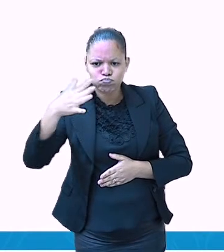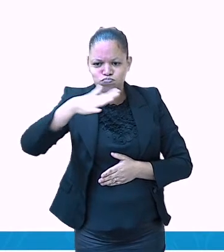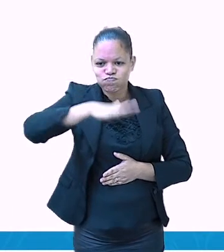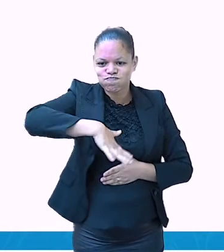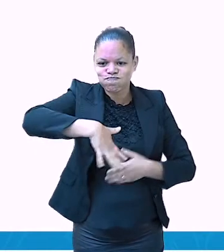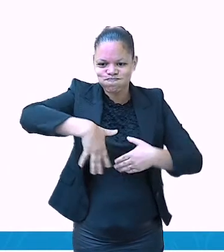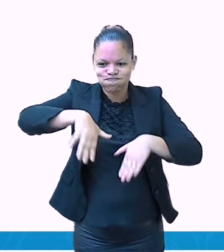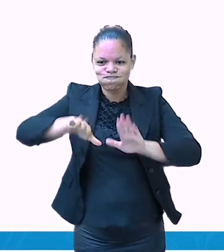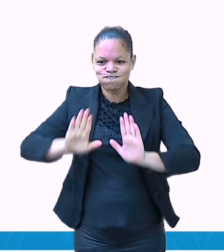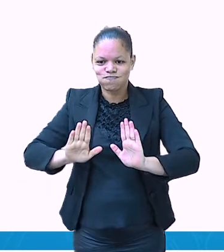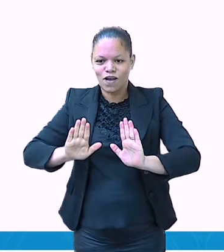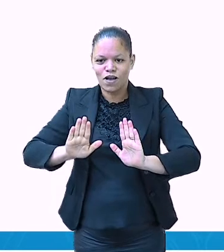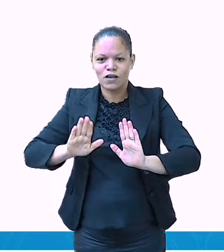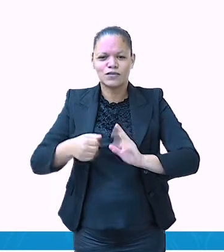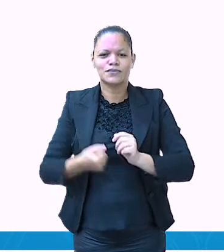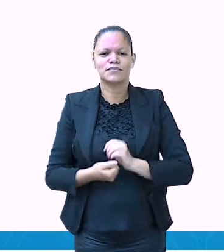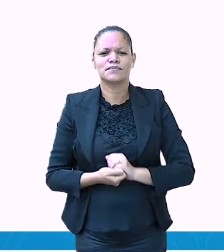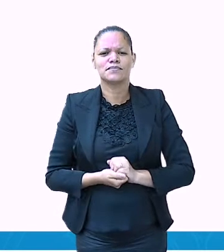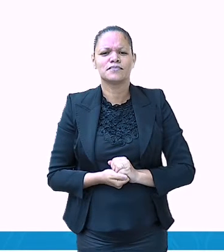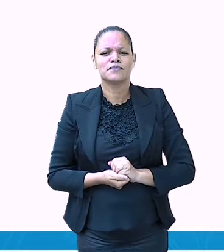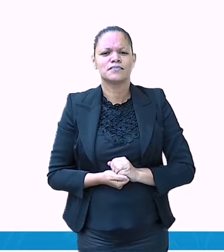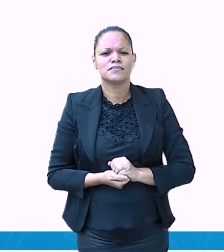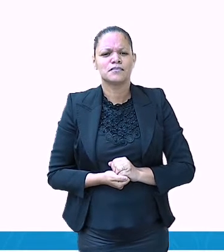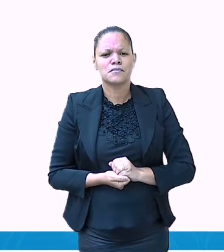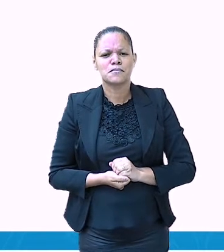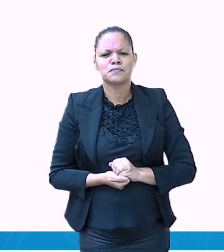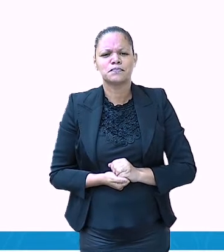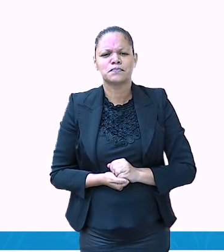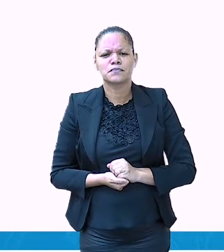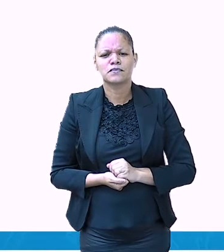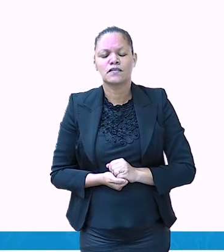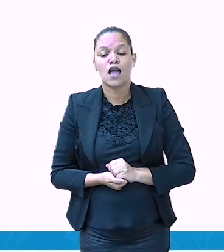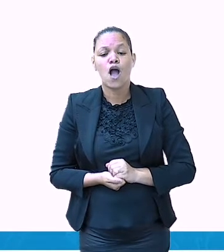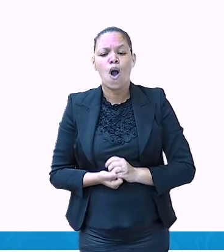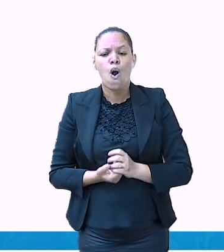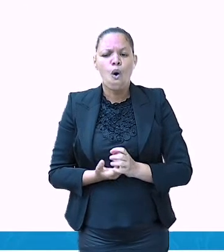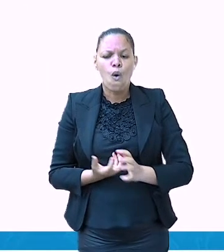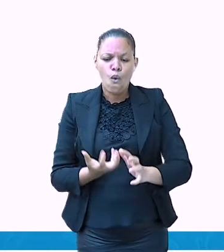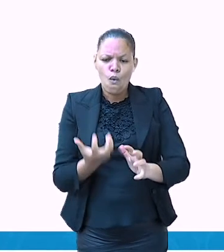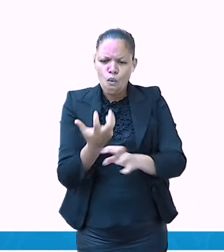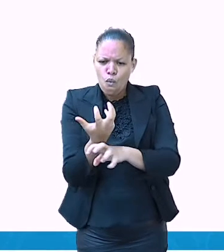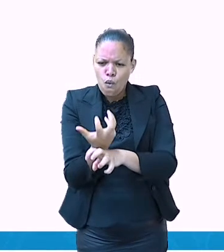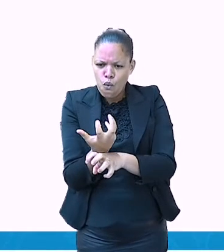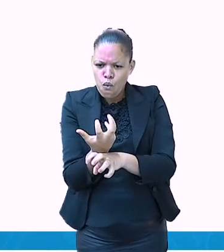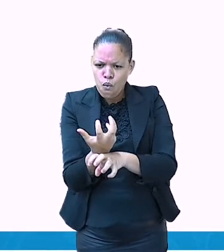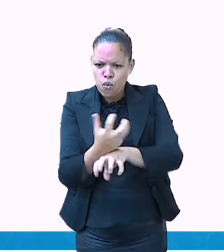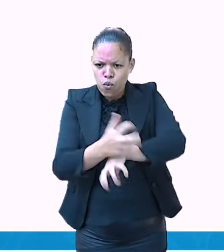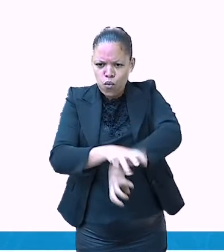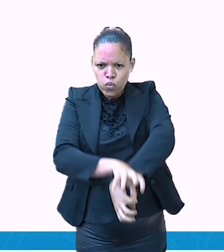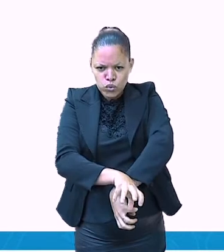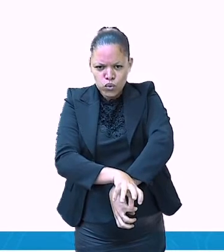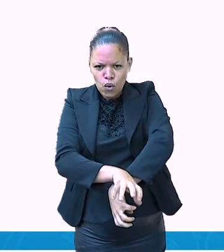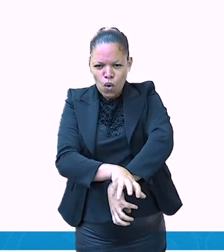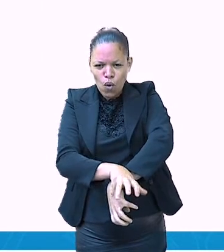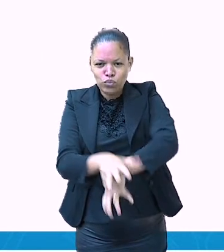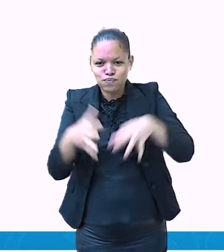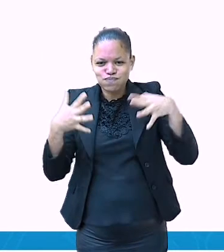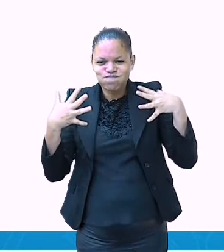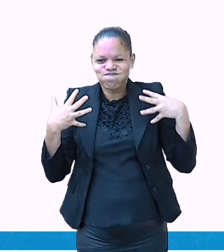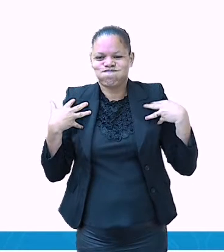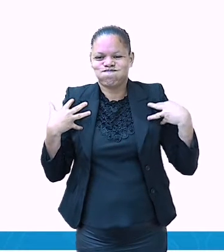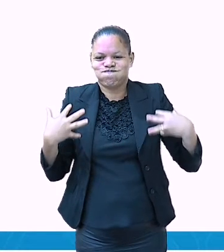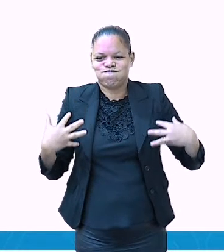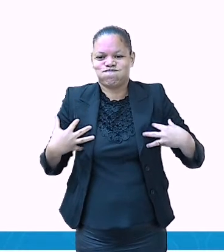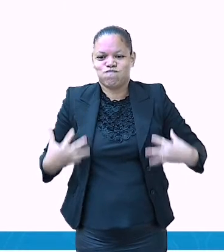E por que você acha que os ossos e músculos deles são mais fortes? Porque diferente dos répteis, eles